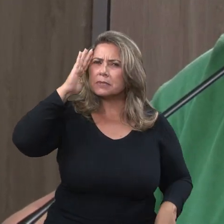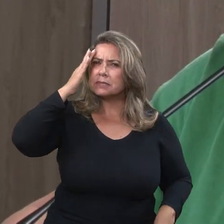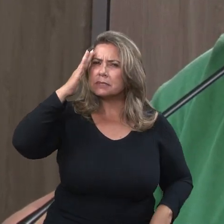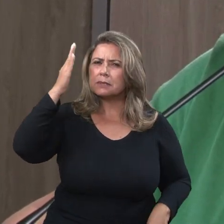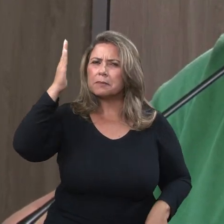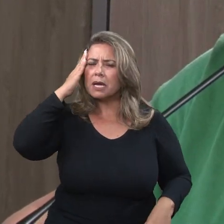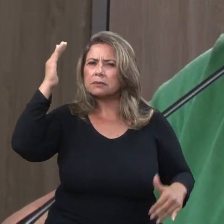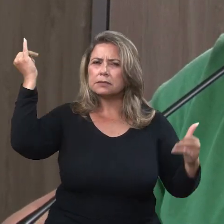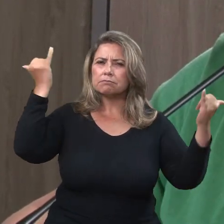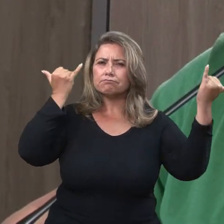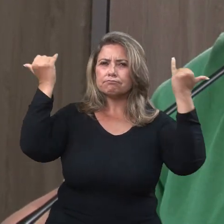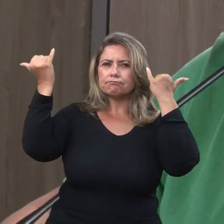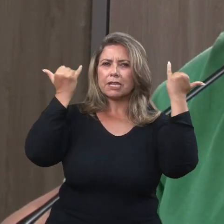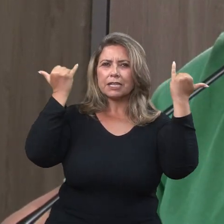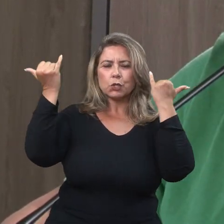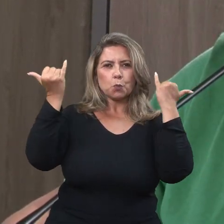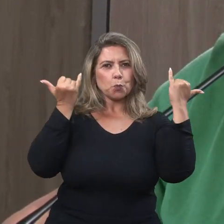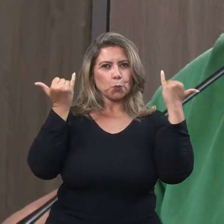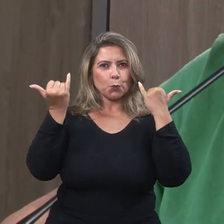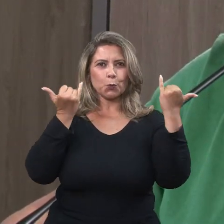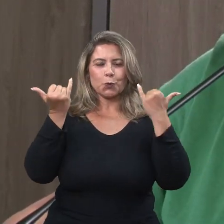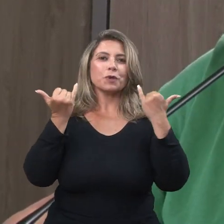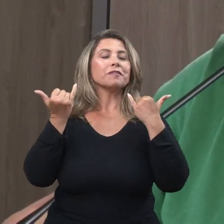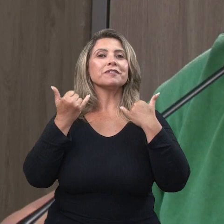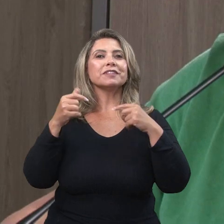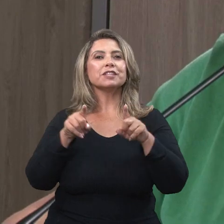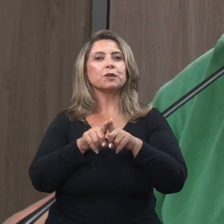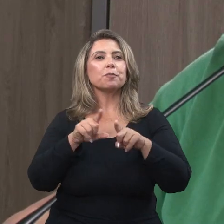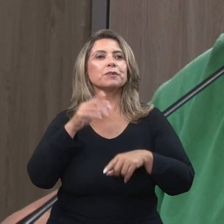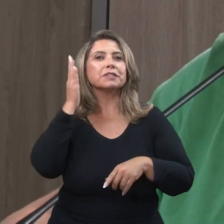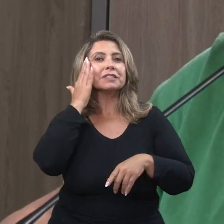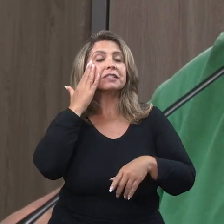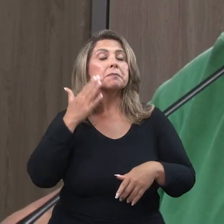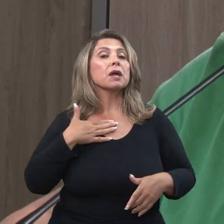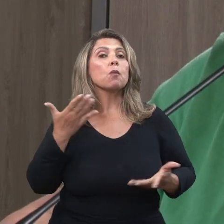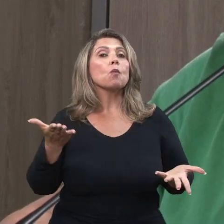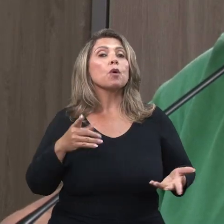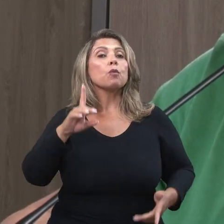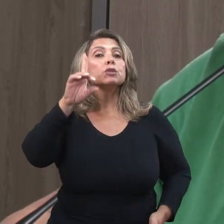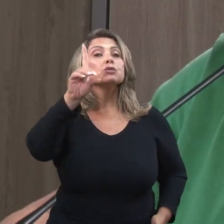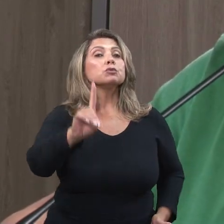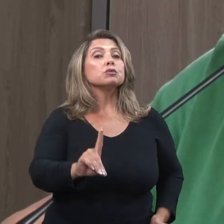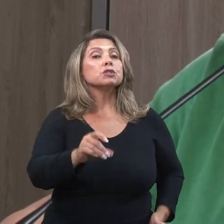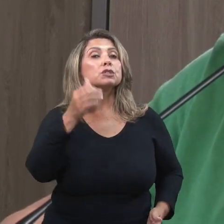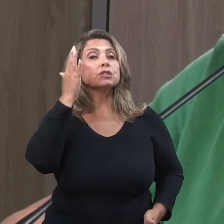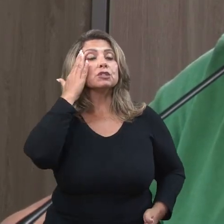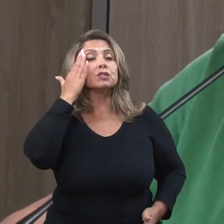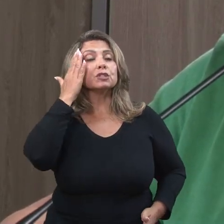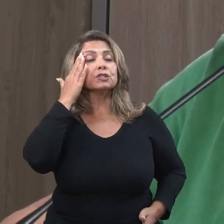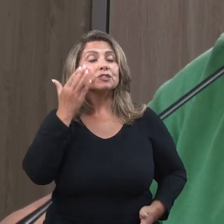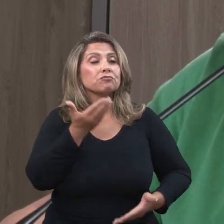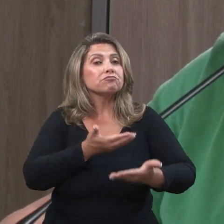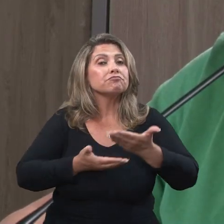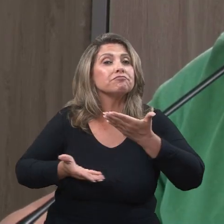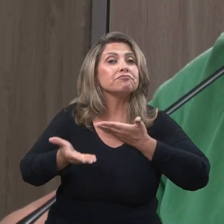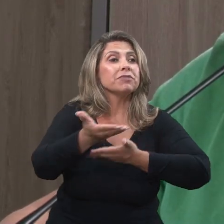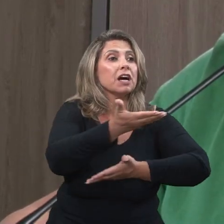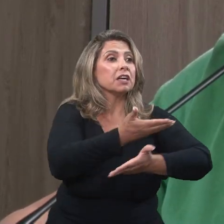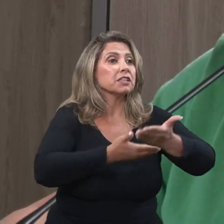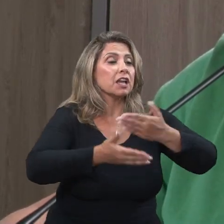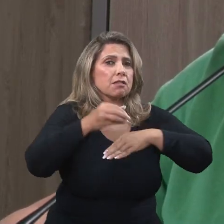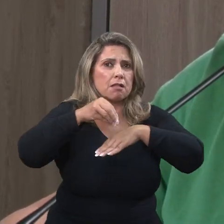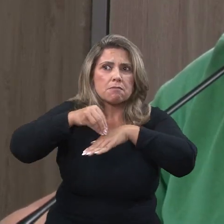informação possível para que elas possam atuar, buscar os seus direitos, esclarecer e também formar uma rede passando